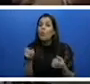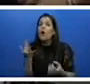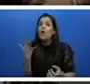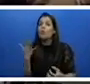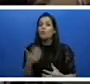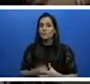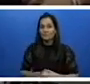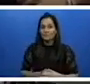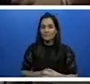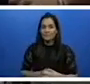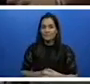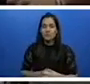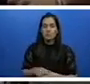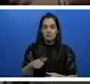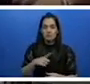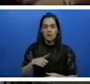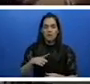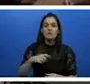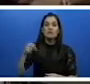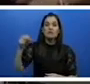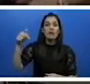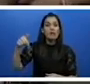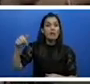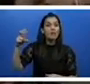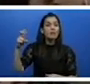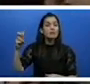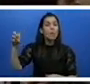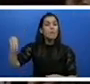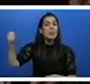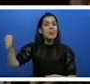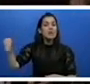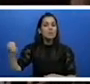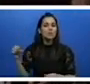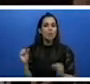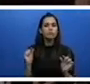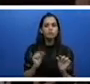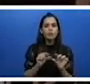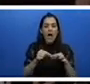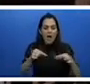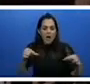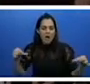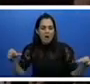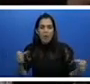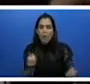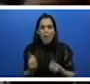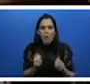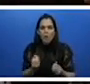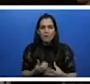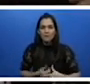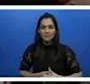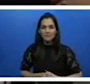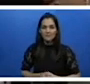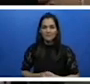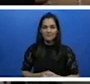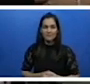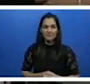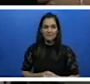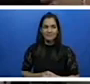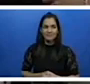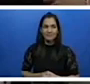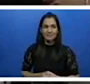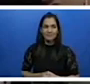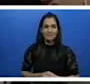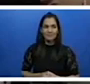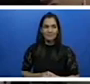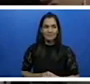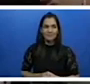que o canário mede 75 milímetros. E aí, na reta, onde que ele vai aparecer? Aqui,